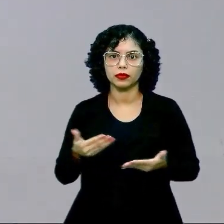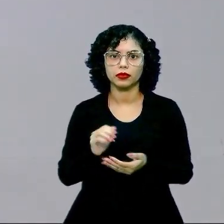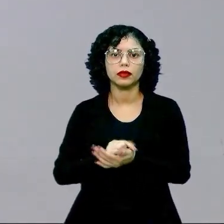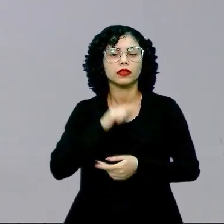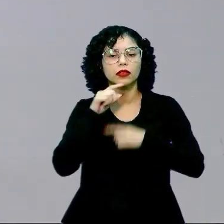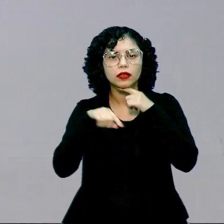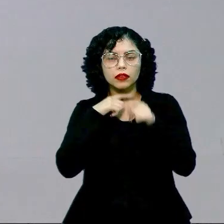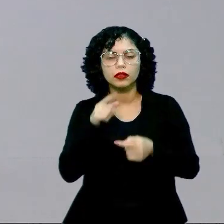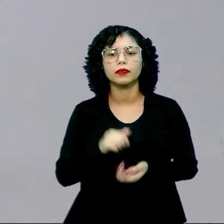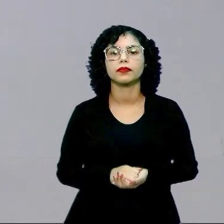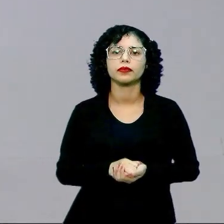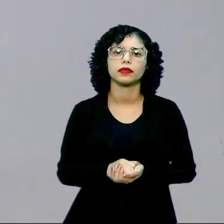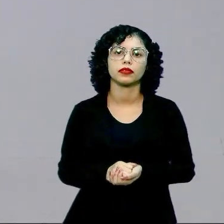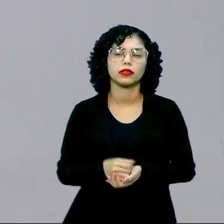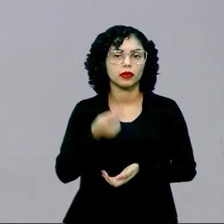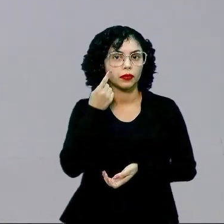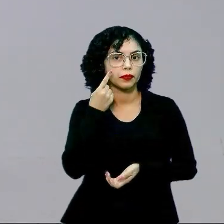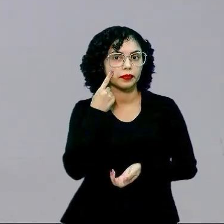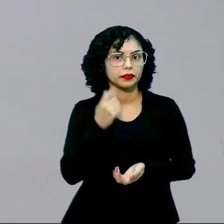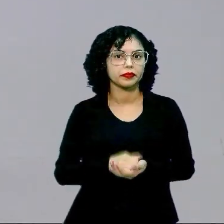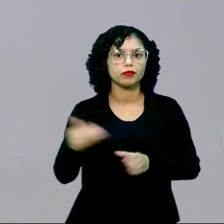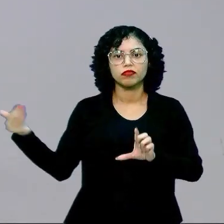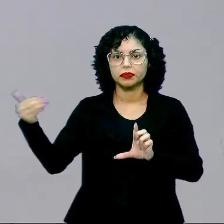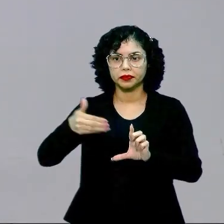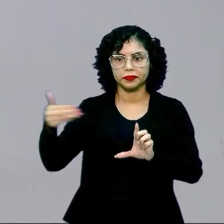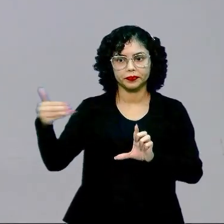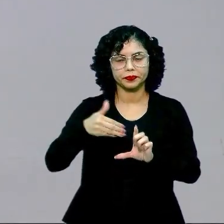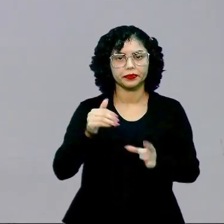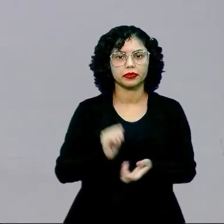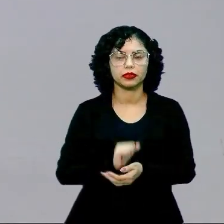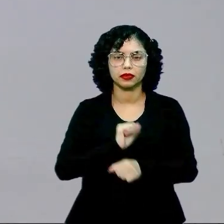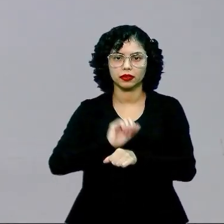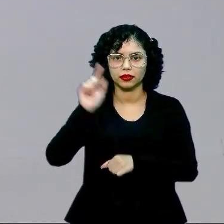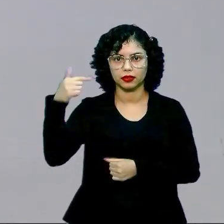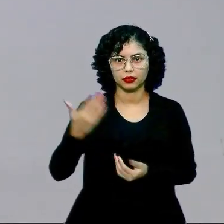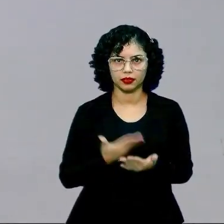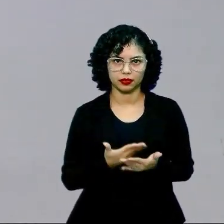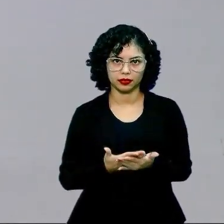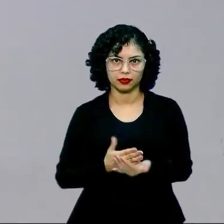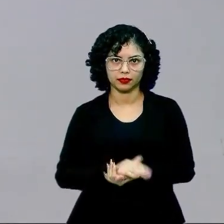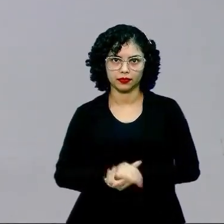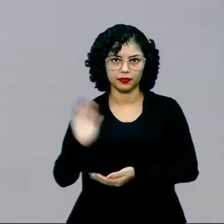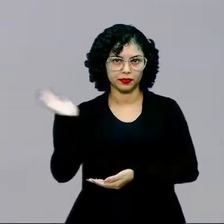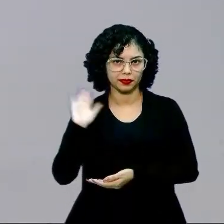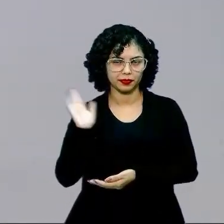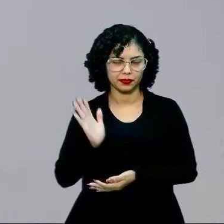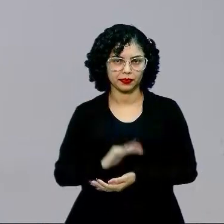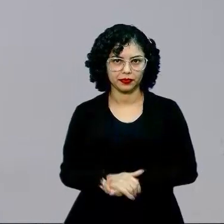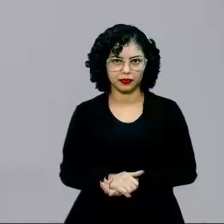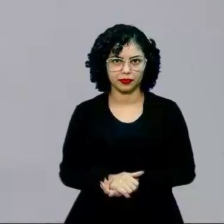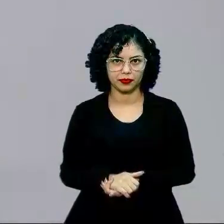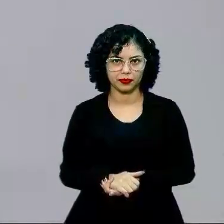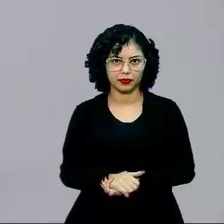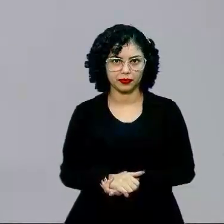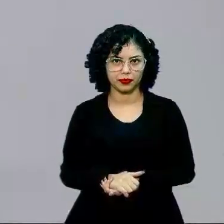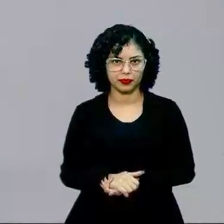tirar as dúvidas, basta você ficar de olho na nossa plataforma. E eu espero você numa próxima aula. Tchau, tchau!